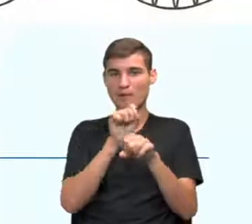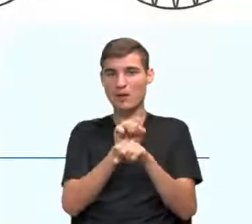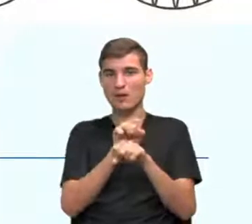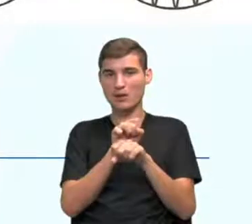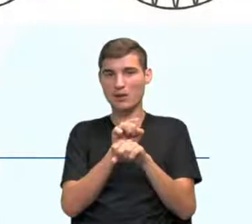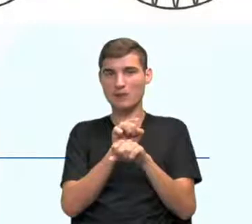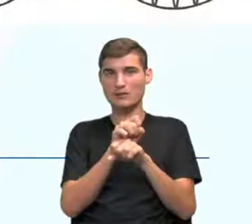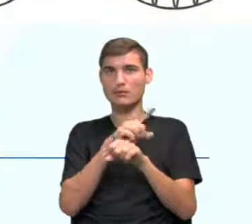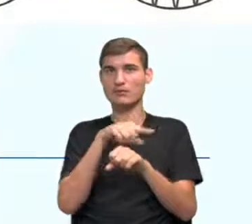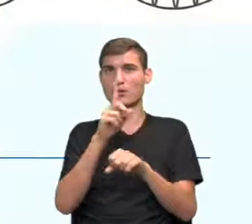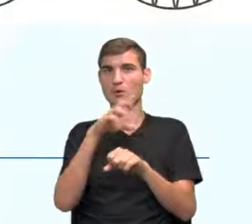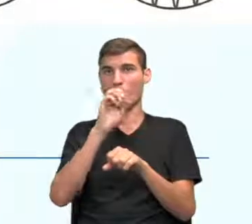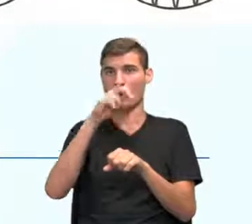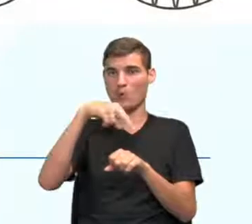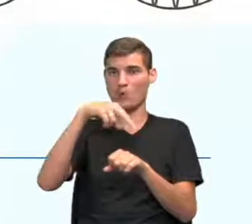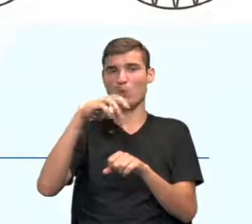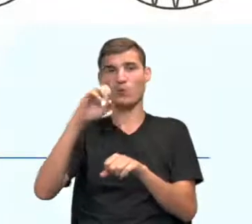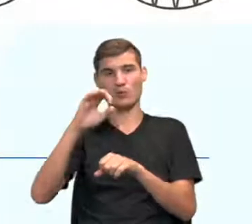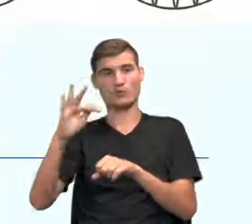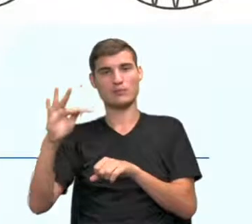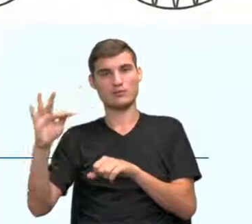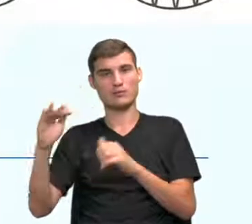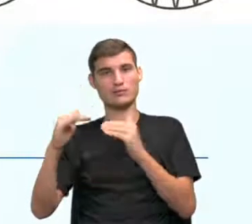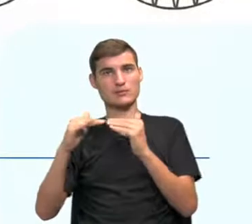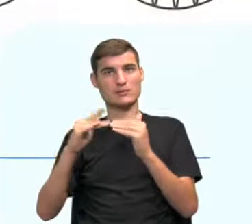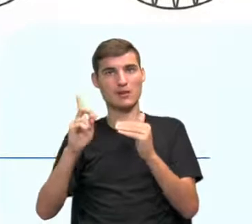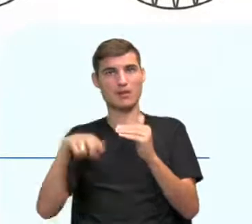é on-off.